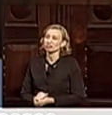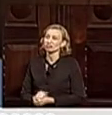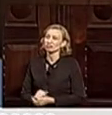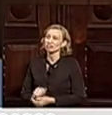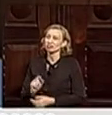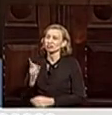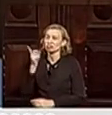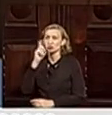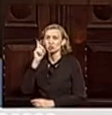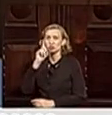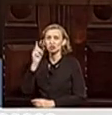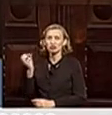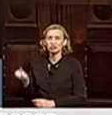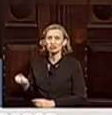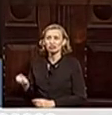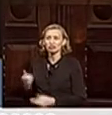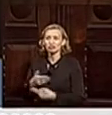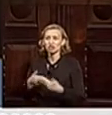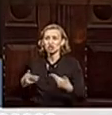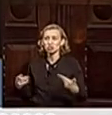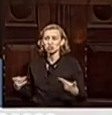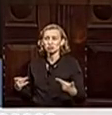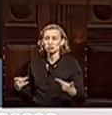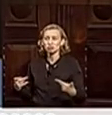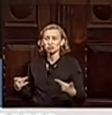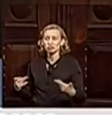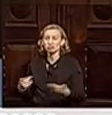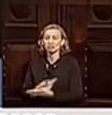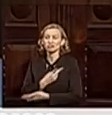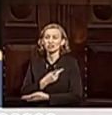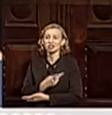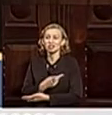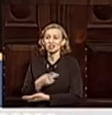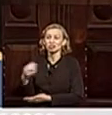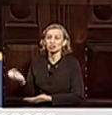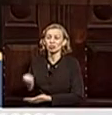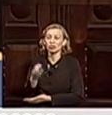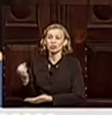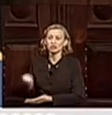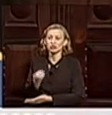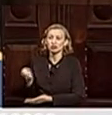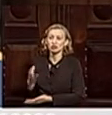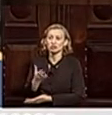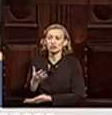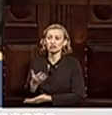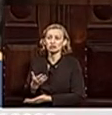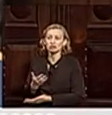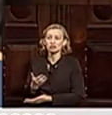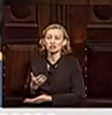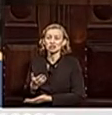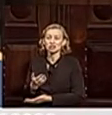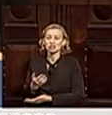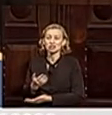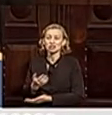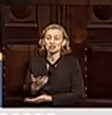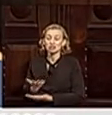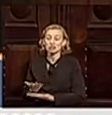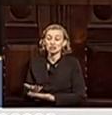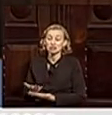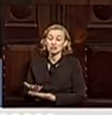novas decisões na Justiça, novas tentativas de dar resposta nessa casa, na maioria das